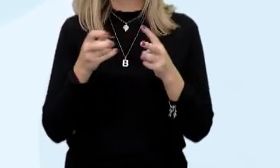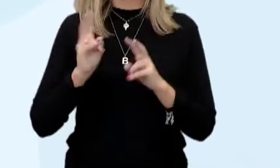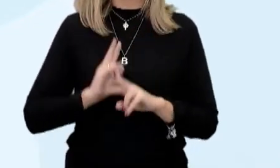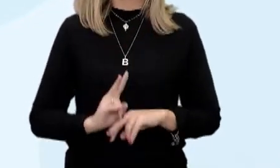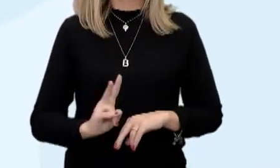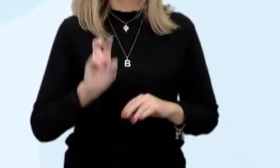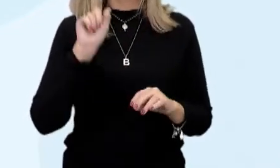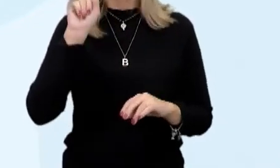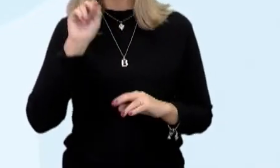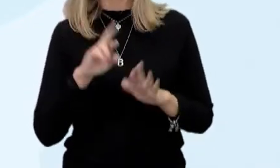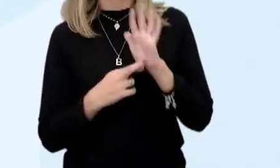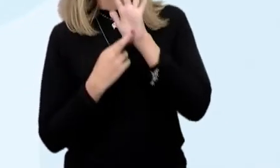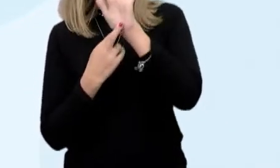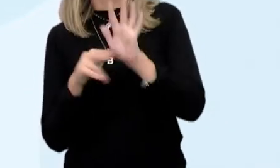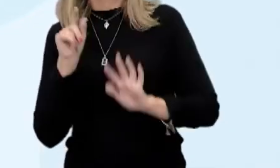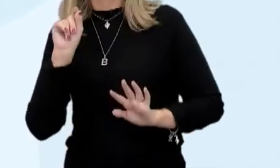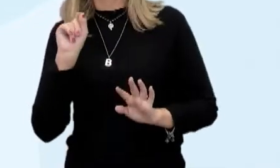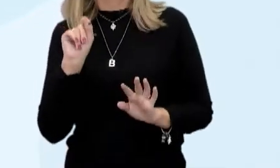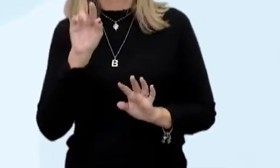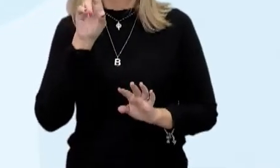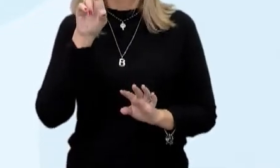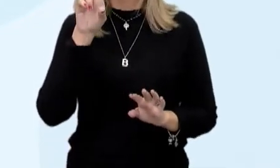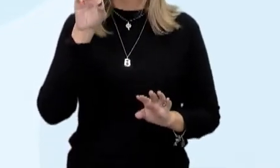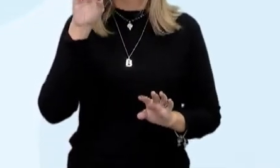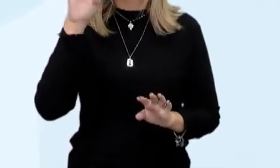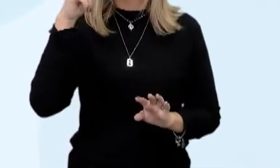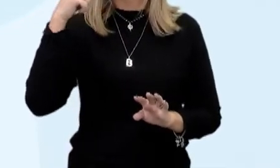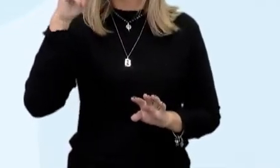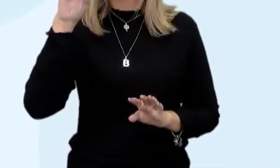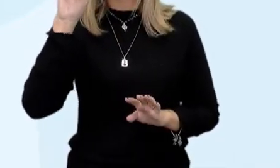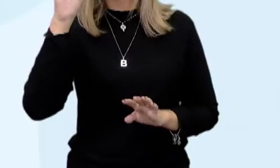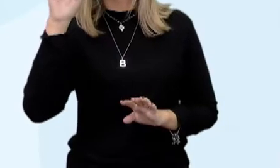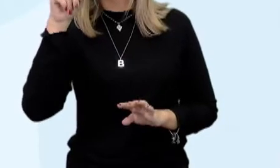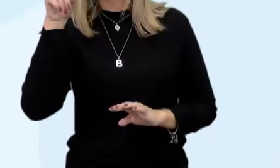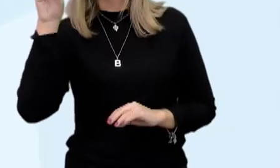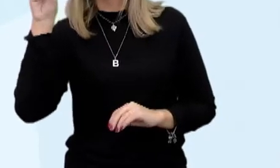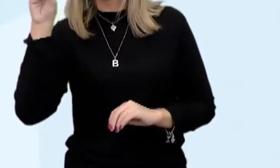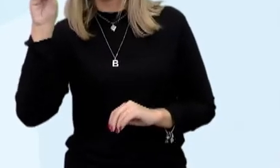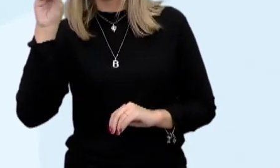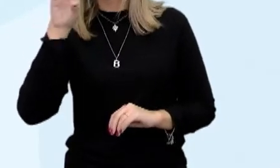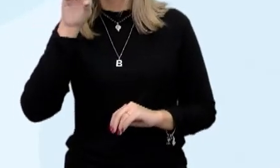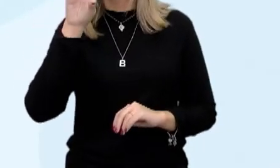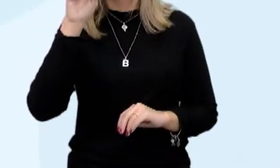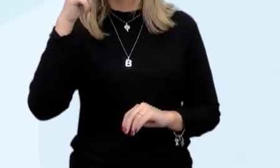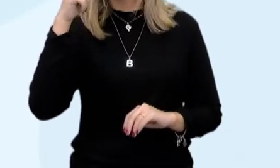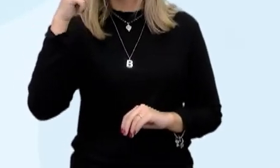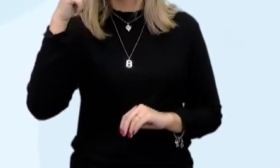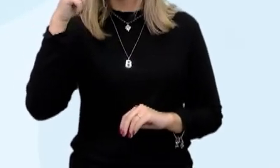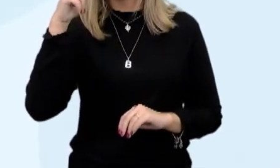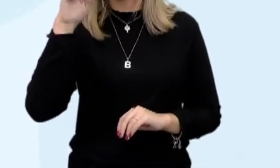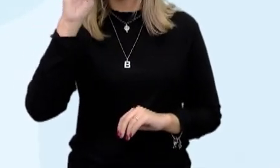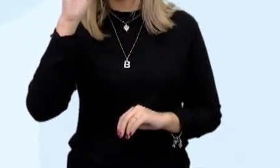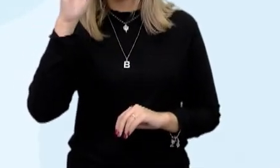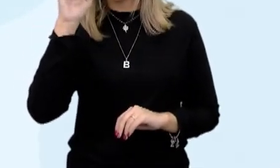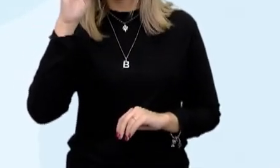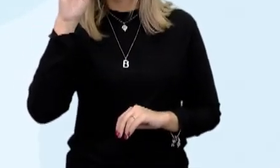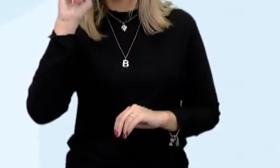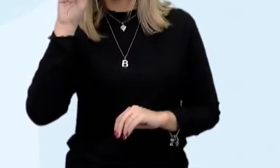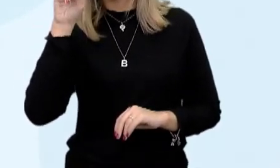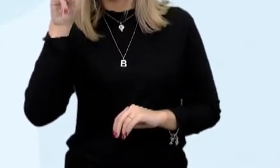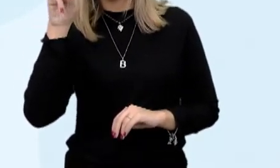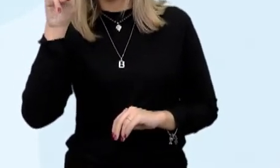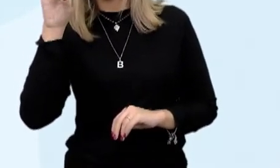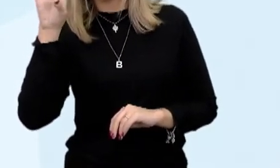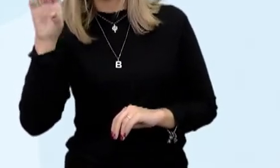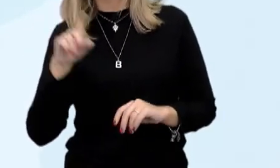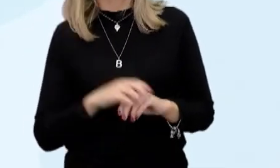que é representação e o que é representatividade de fato. Então, a primeira delas é como você se reconhece nos anúncios observados. No